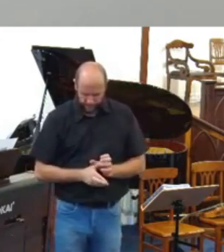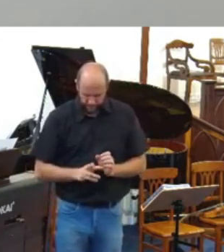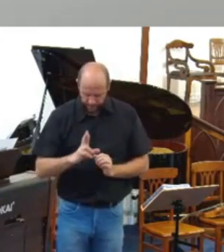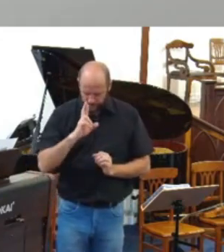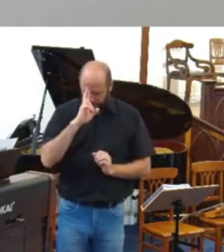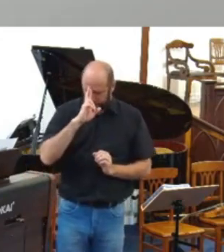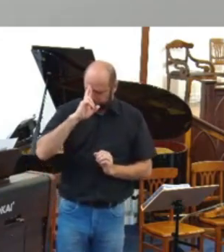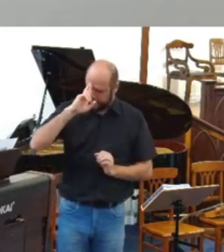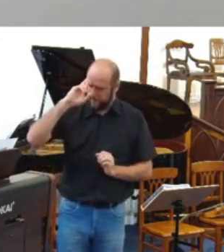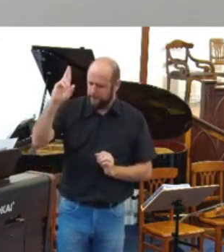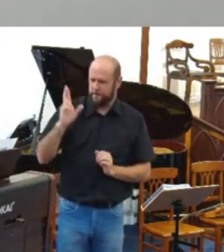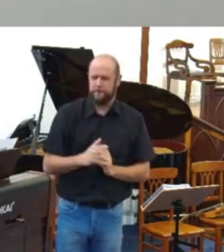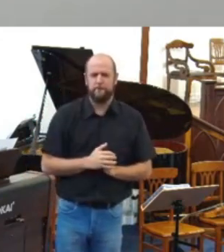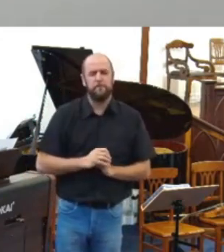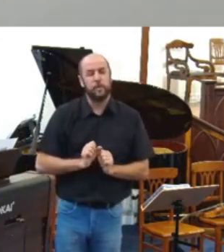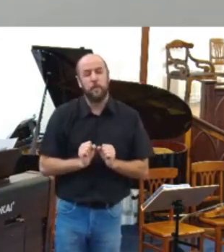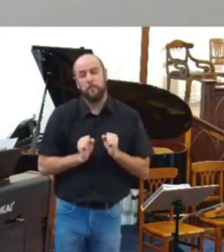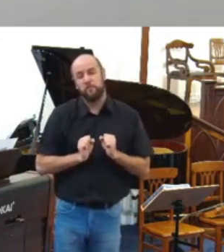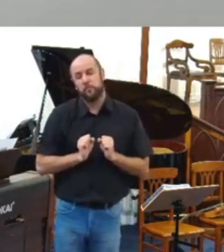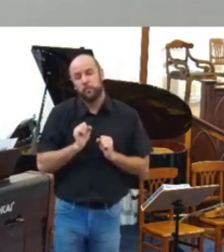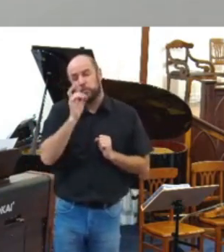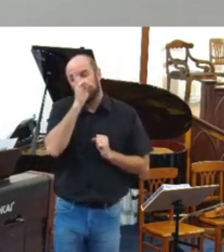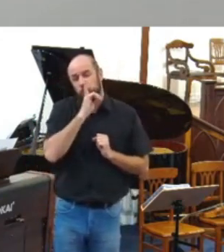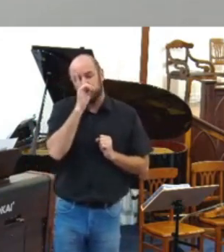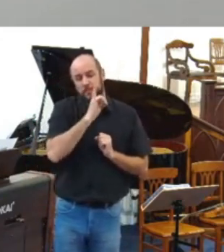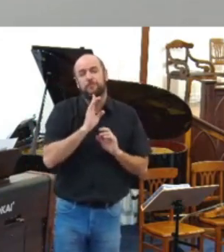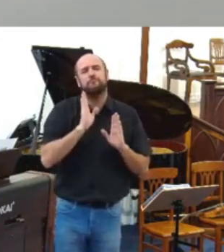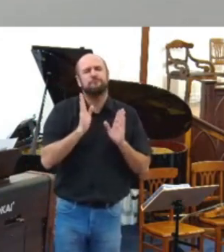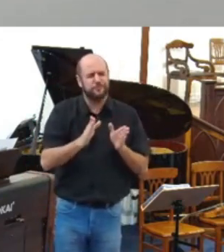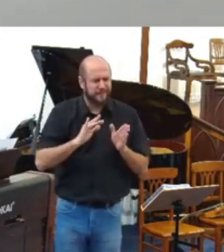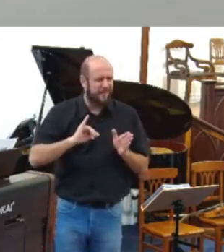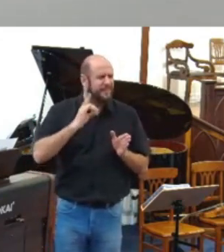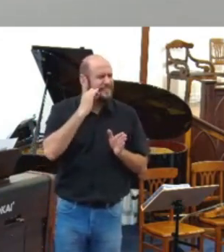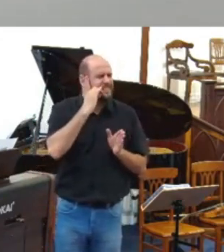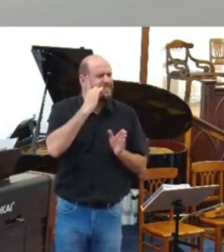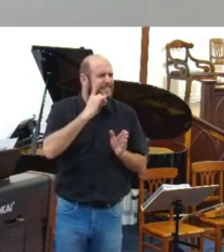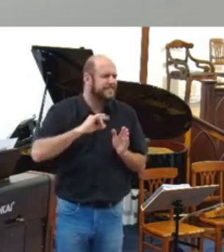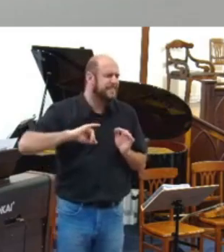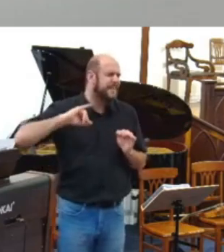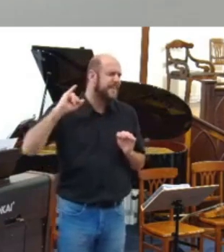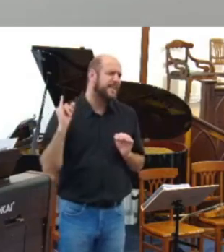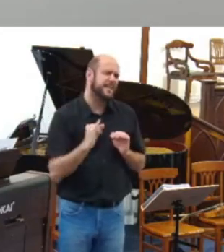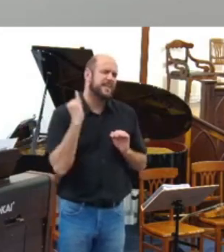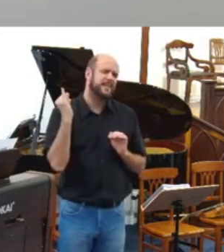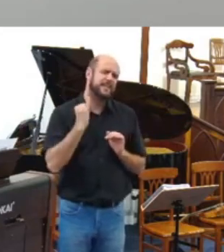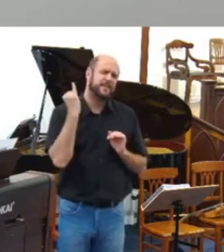Senhor, poderia ser só mais um domingo. O domingo já é para nós, Senhor, uma